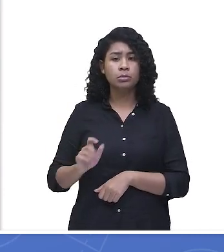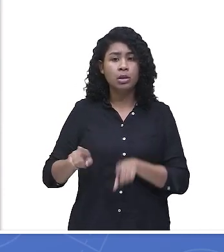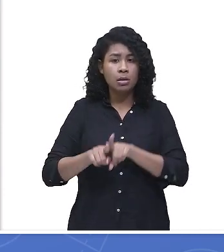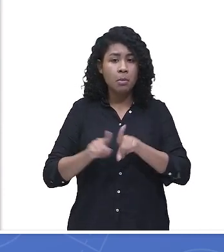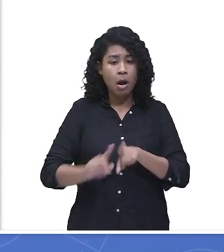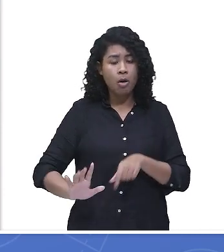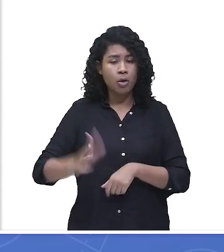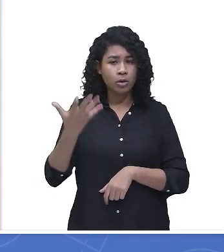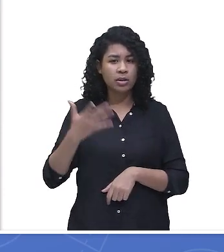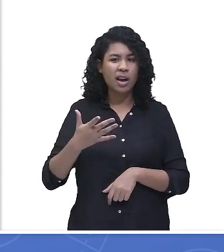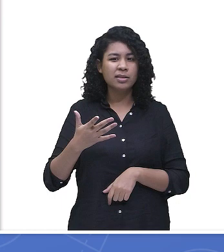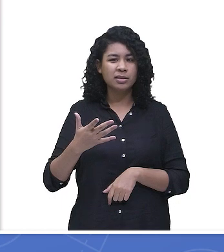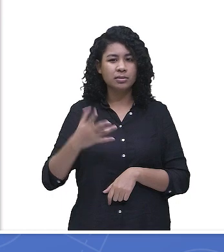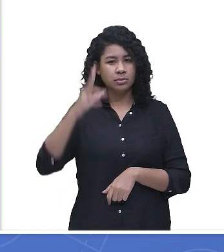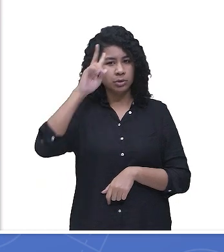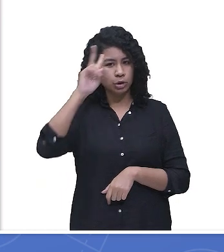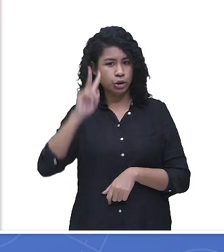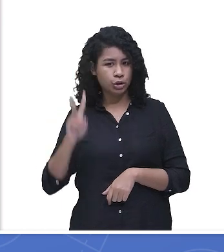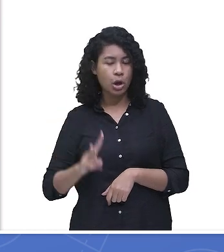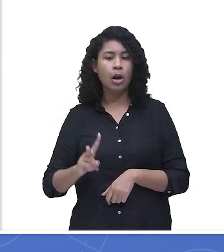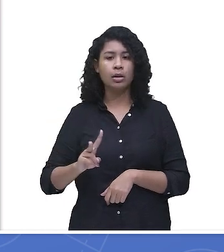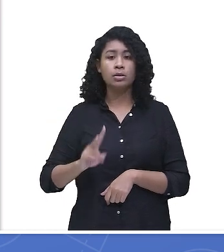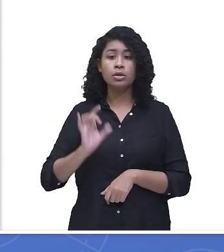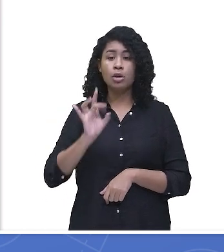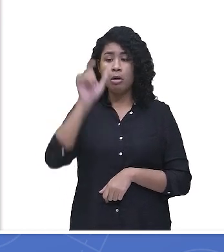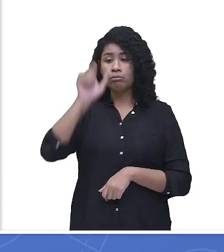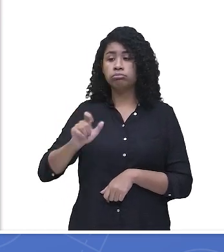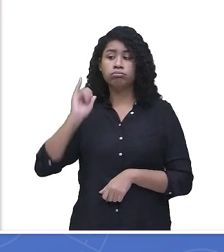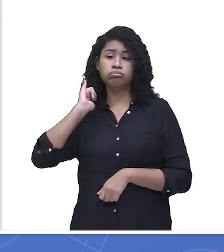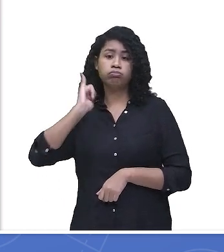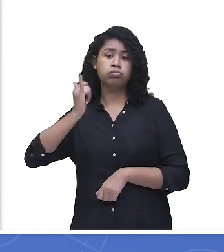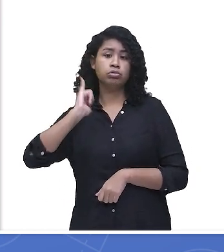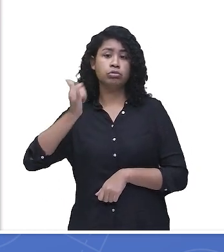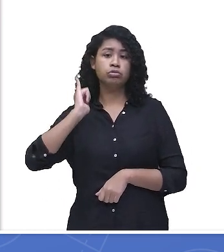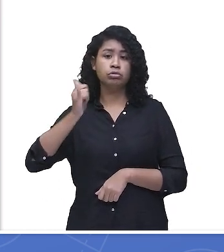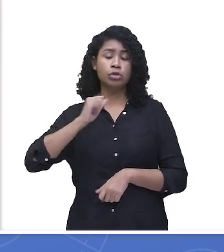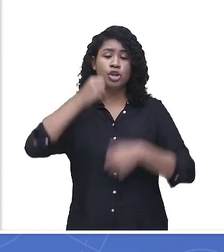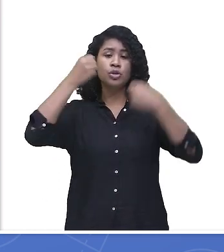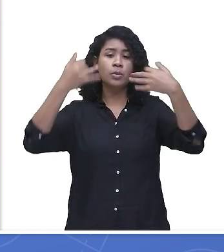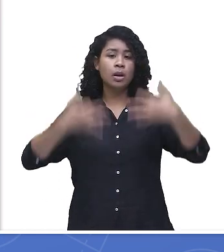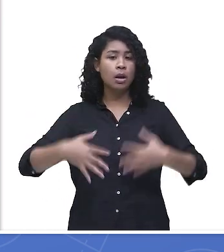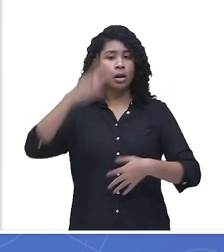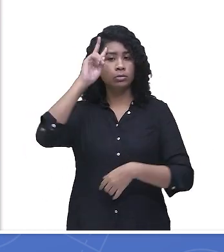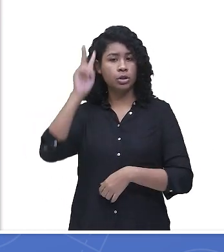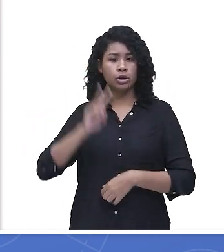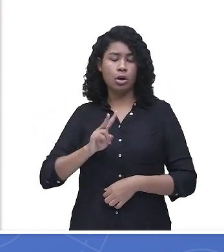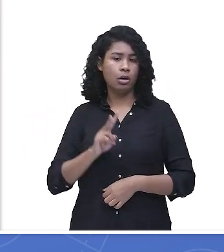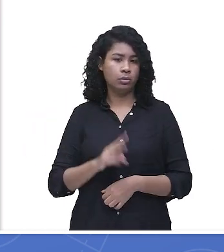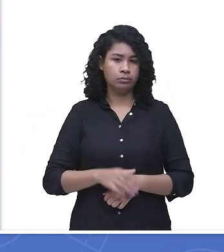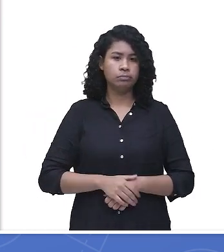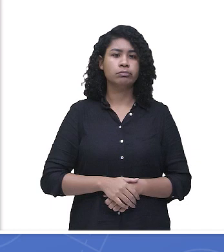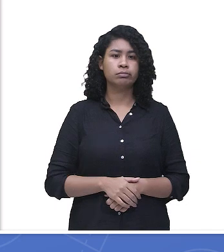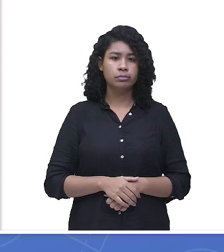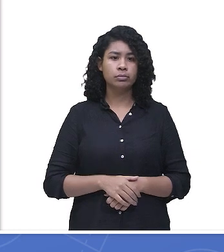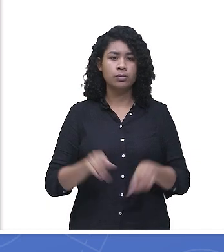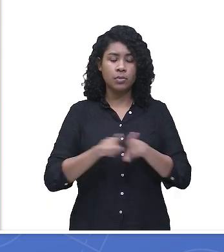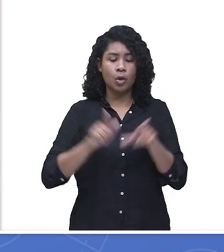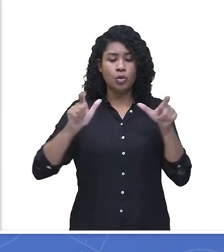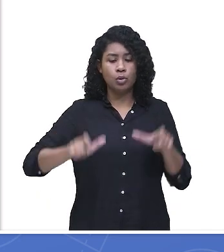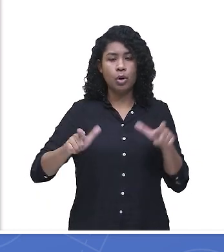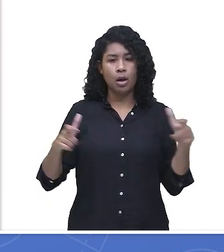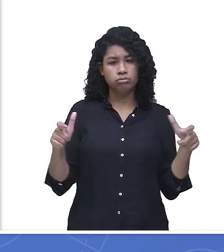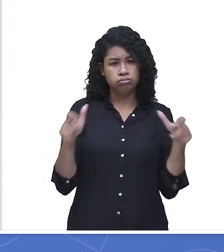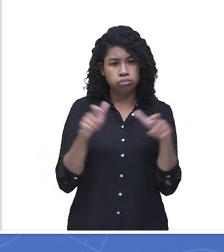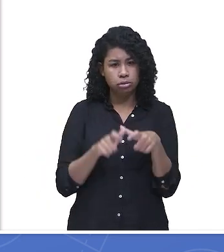apenas o narrador, não é? Que é personagem descrevendo ali determinada situação. Espaço reduzido e